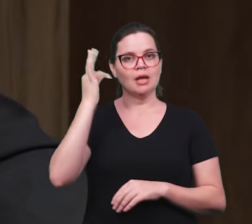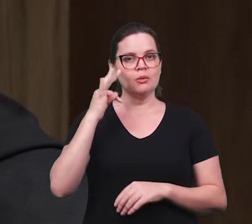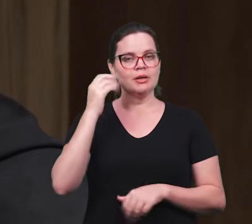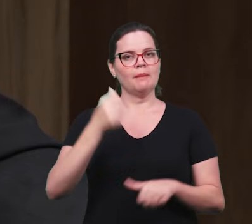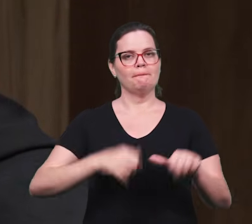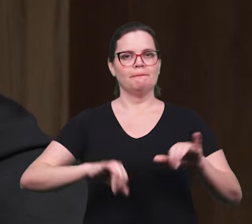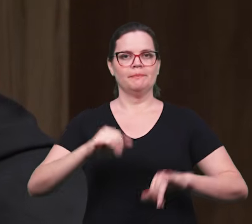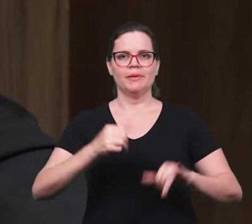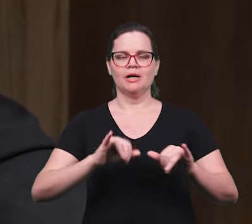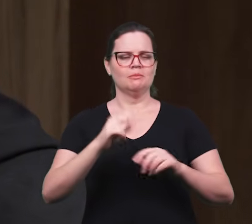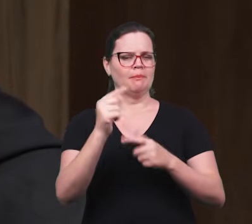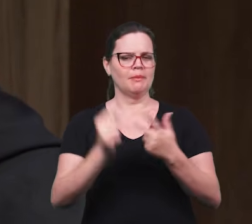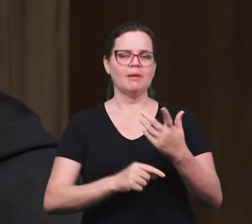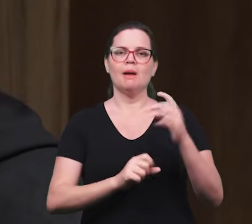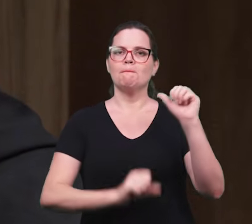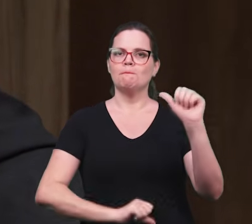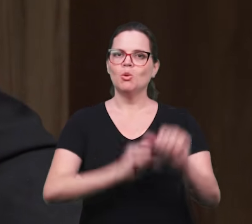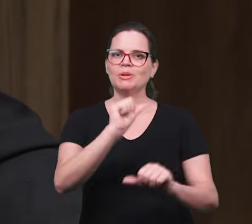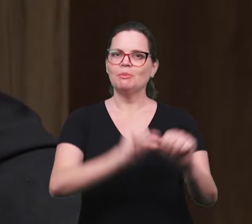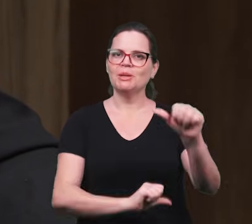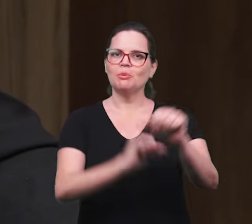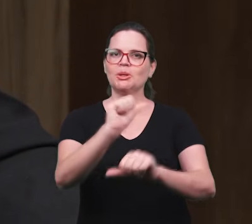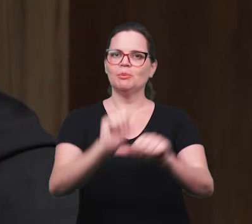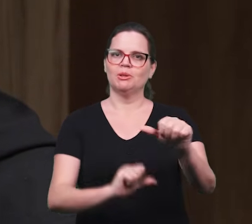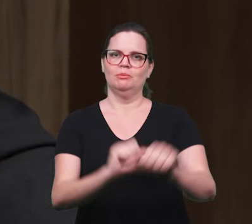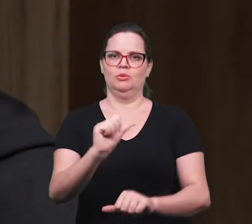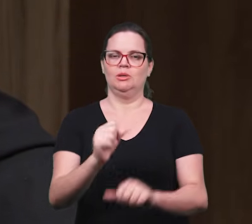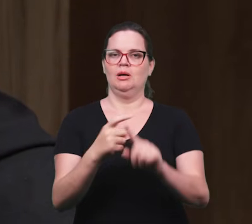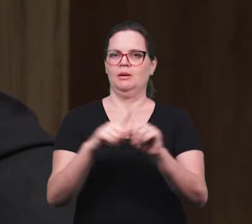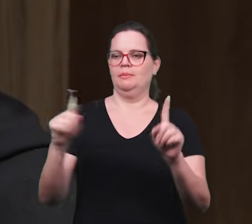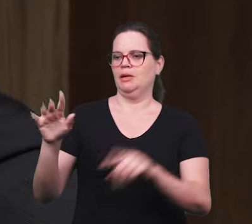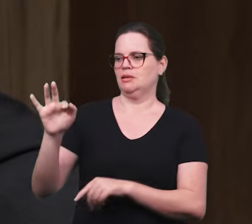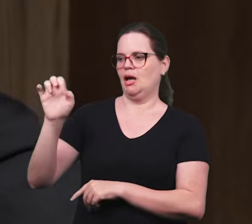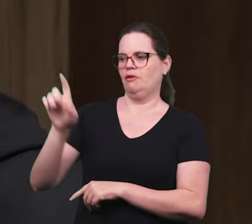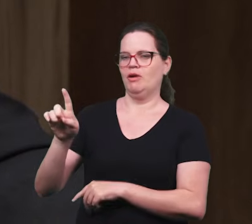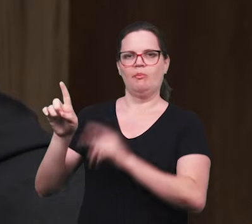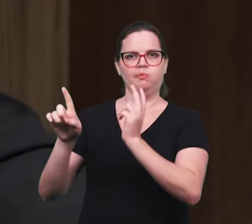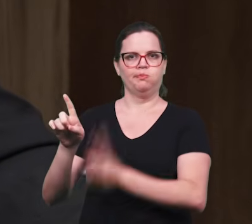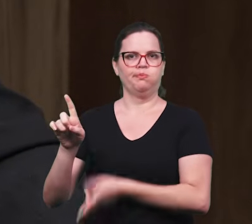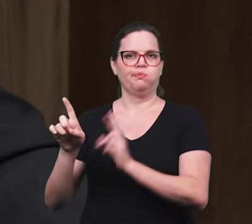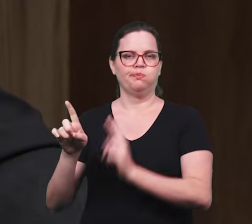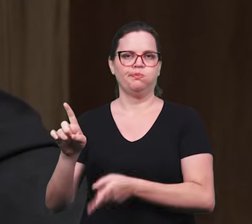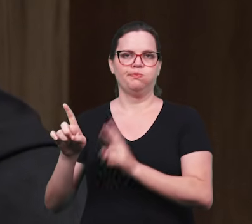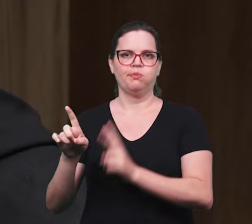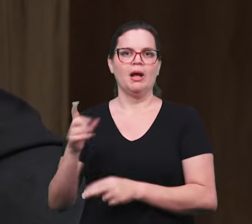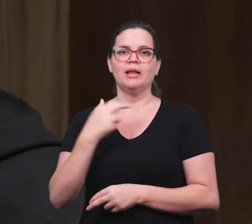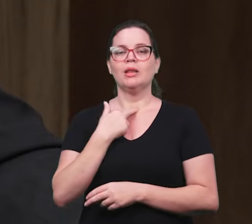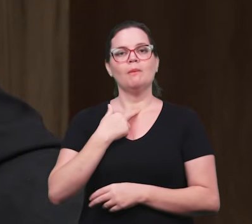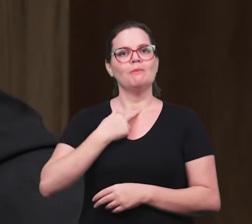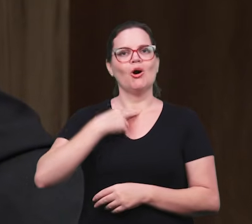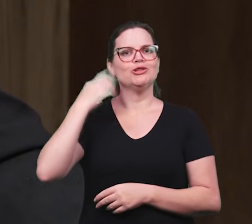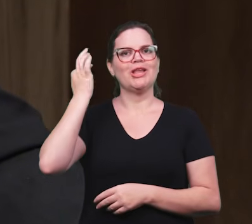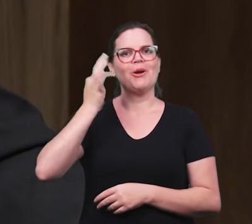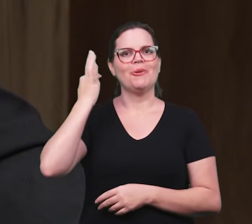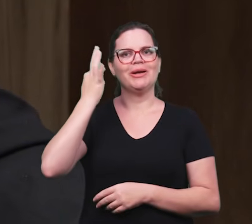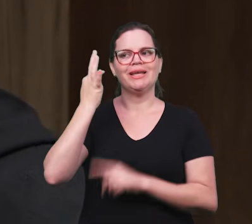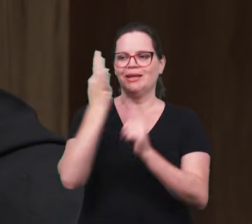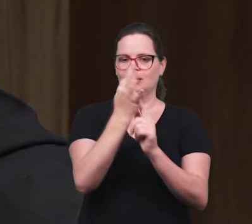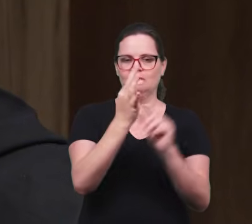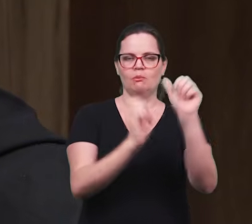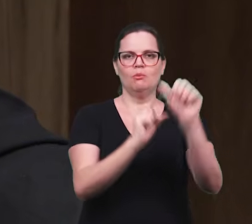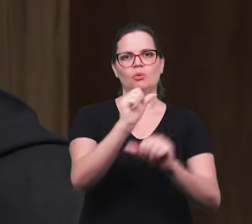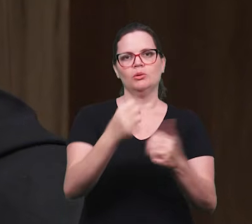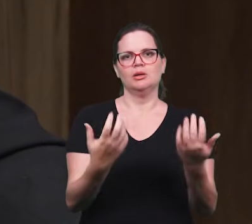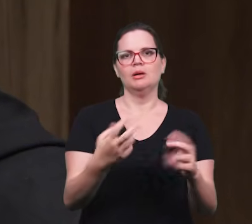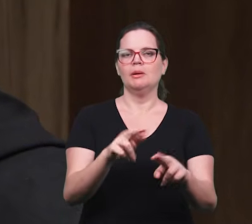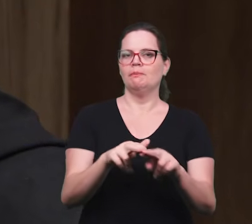fé ela é imutável. Então, as teorias mudam com o tempo, por isso que ela não pode ser teórica. Se eu teorizar a fé, ela pode